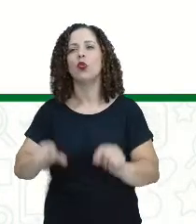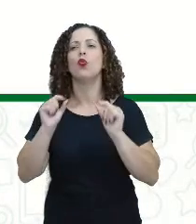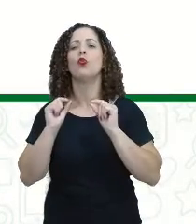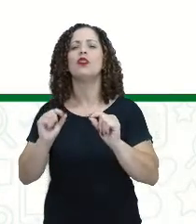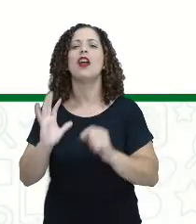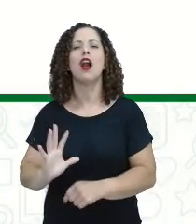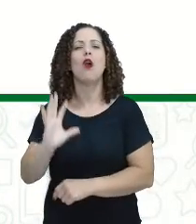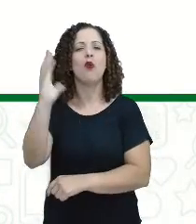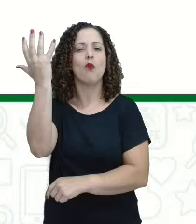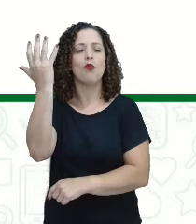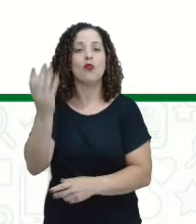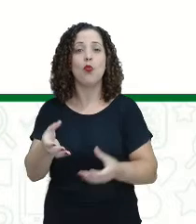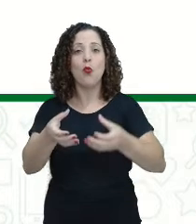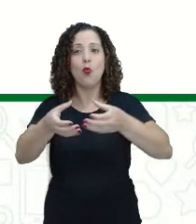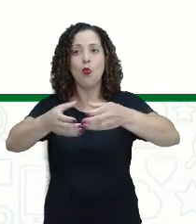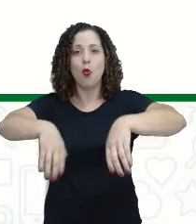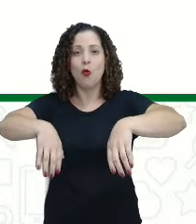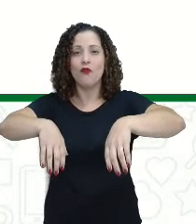acontece com o ovo